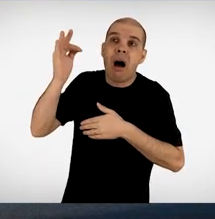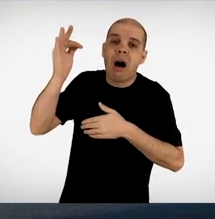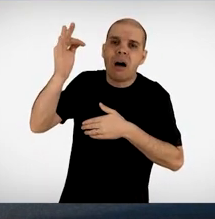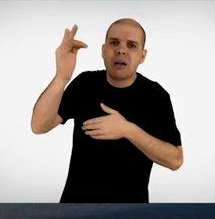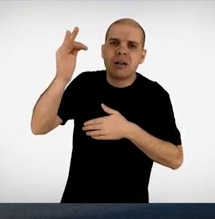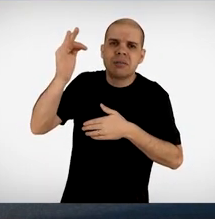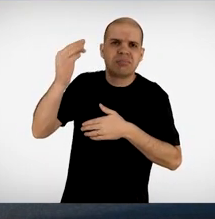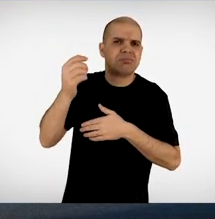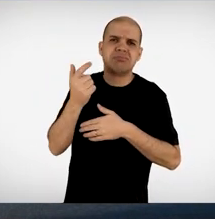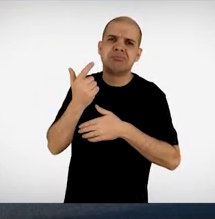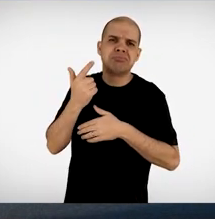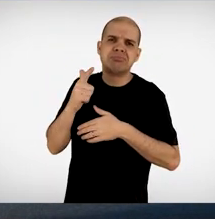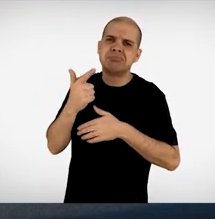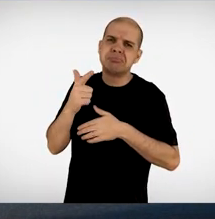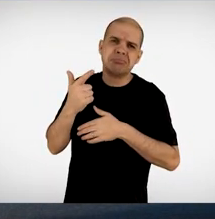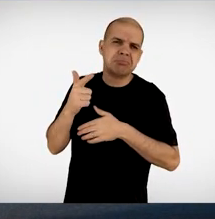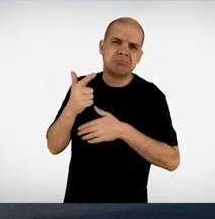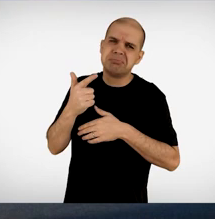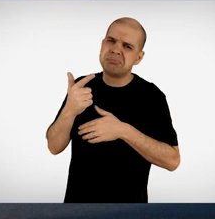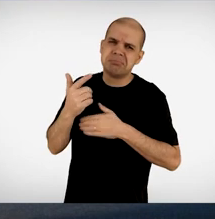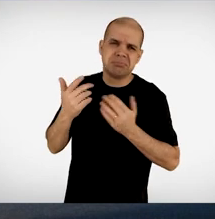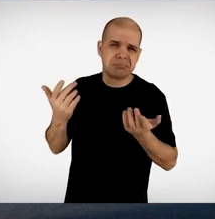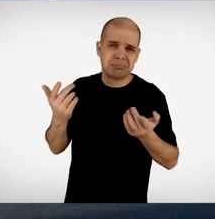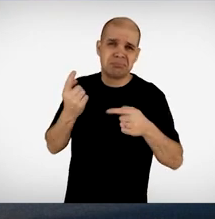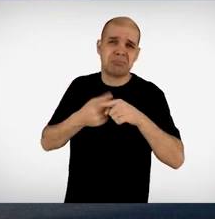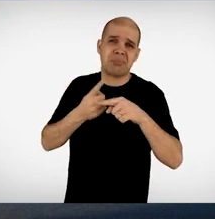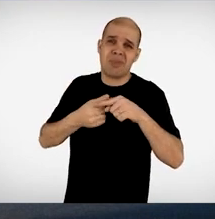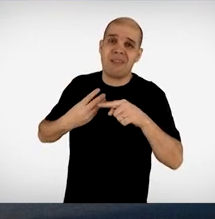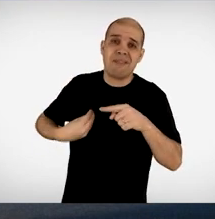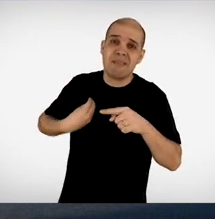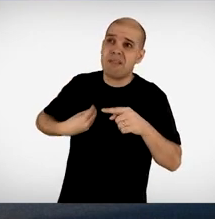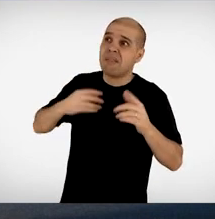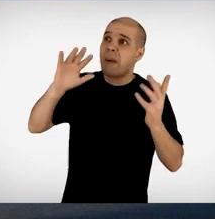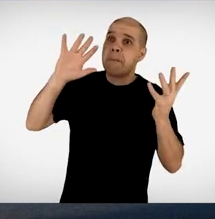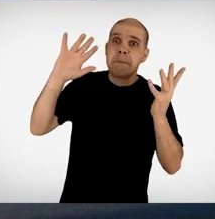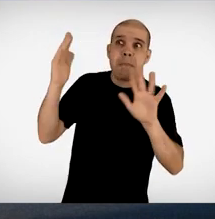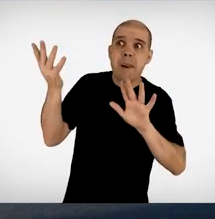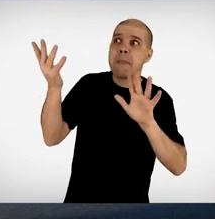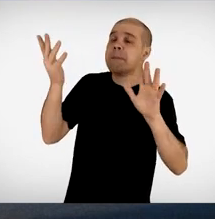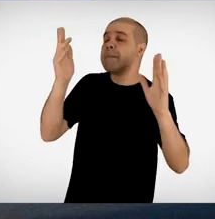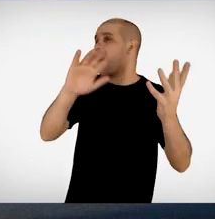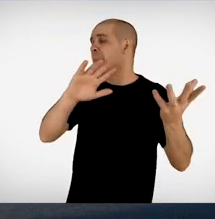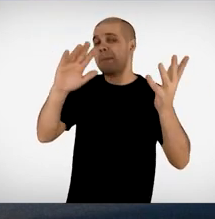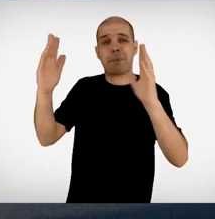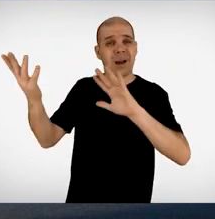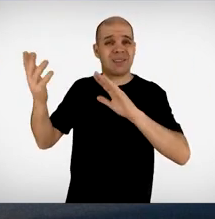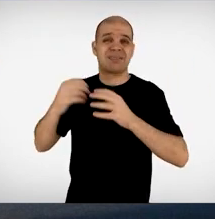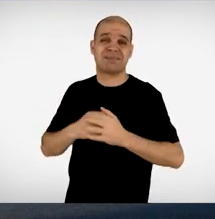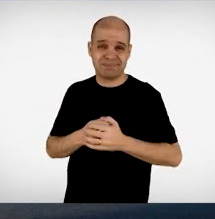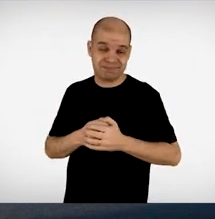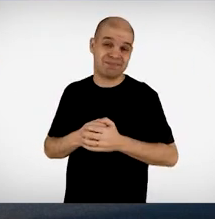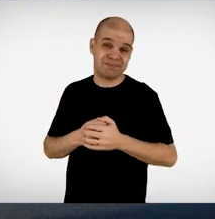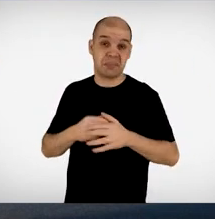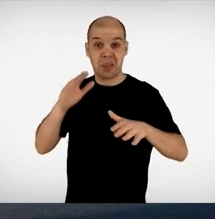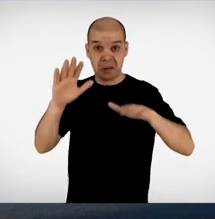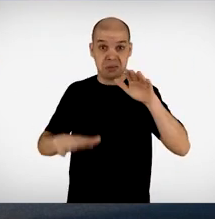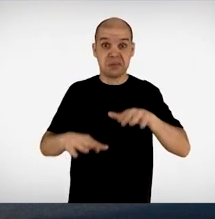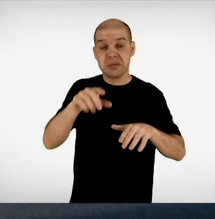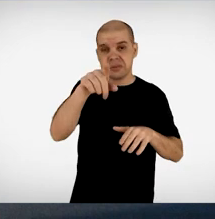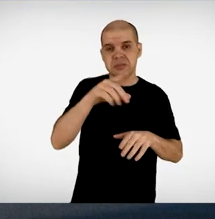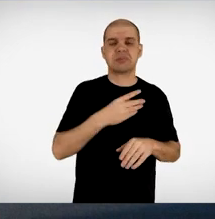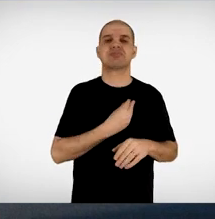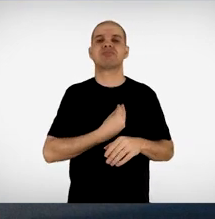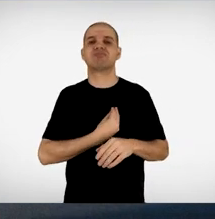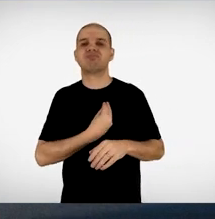não tem mais tempo. Você não tem mais 50 anos. E acho que é isso, independente do momento na vida em que você